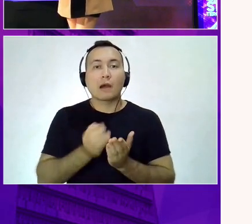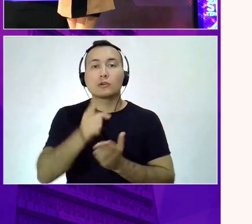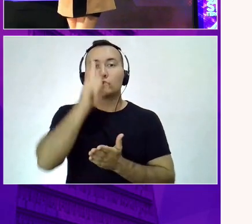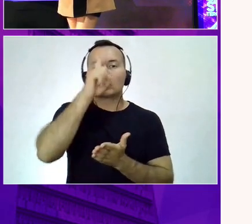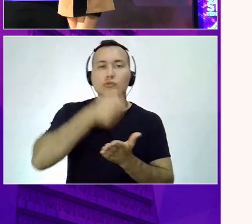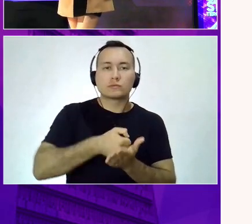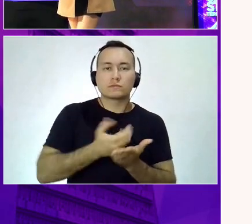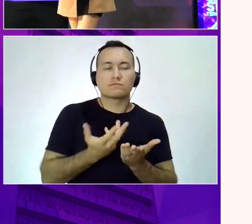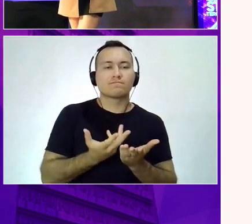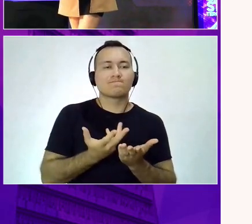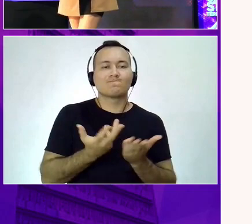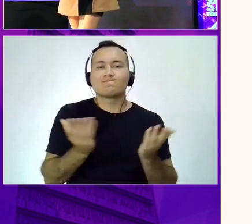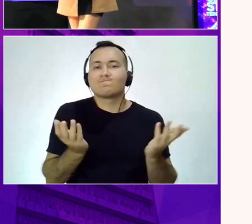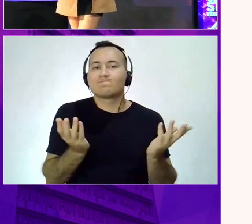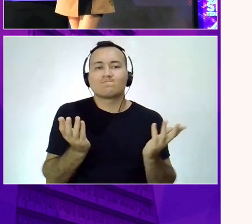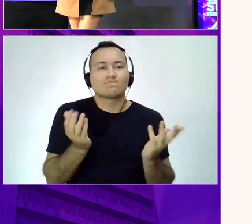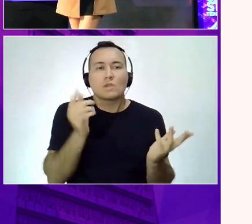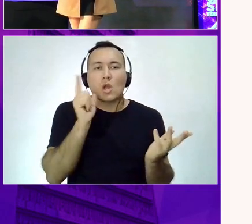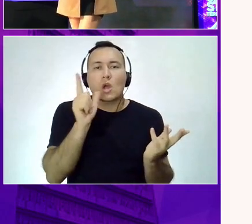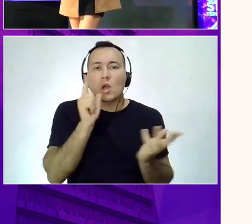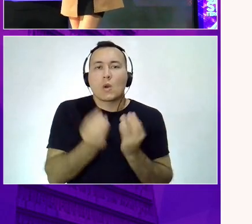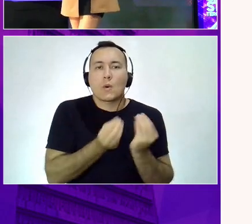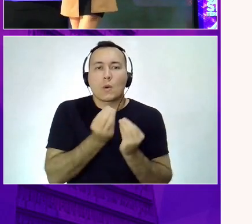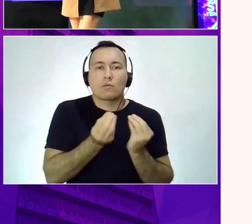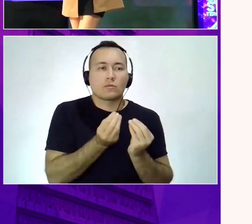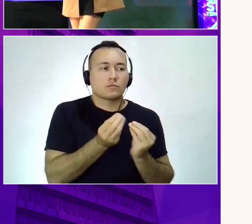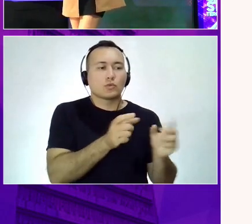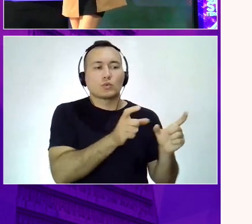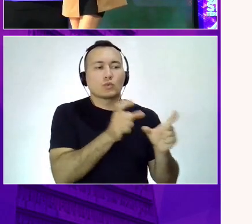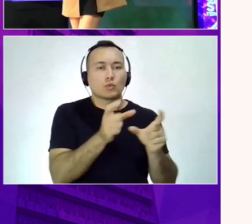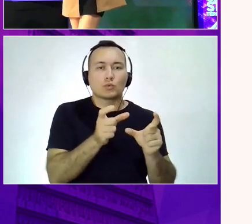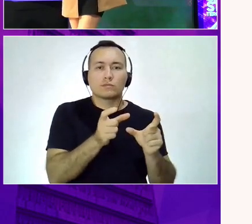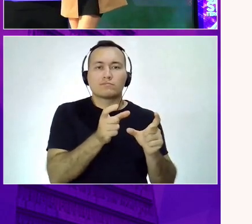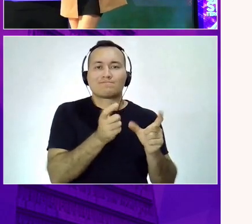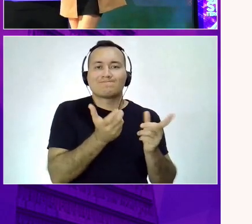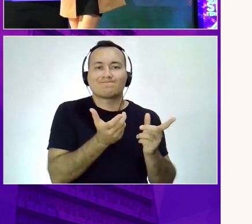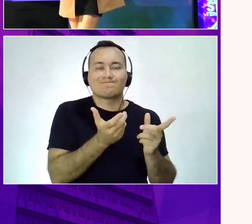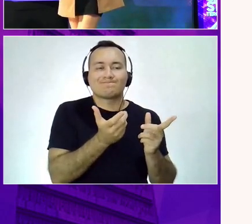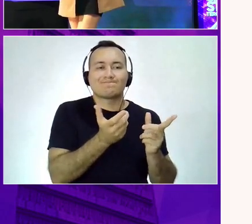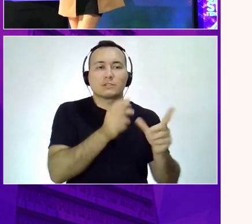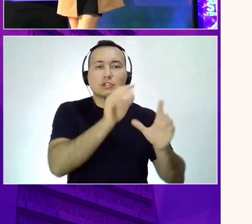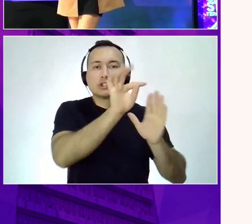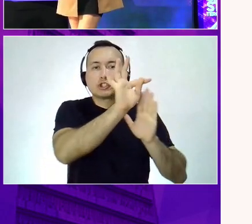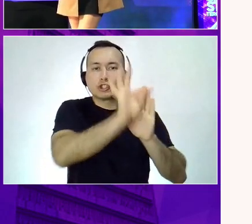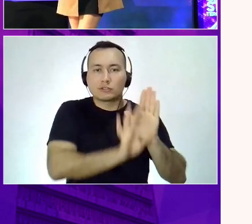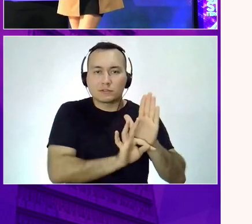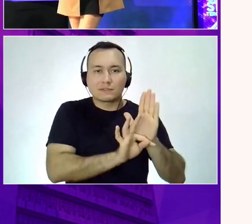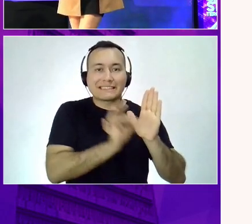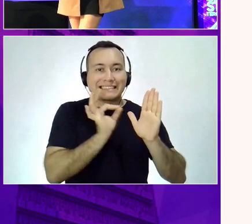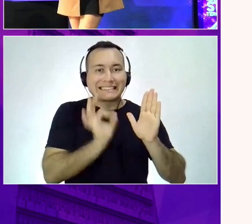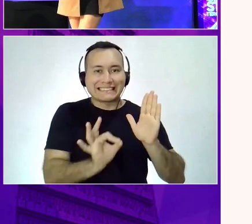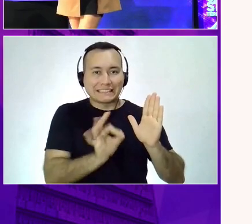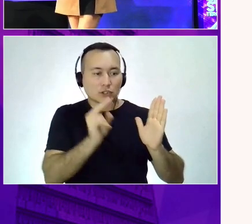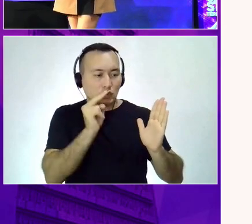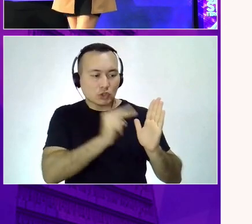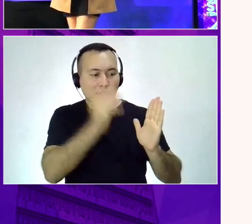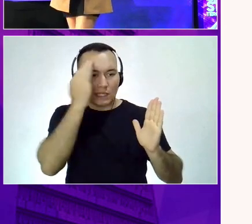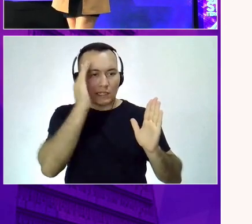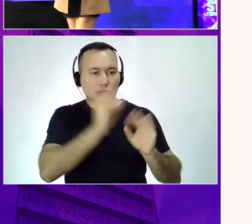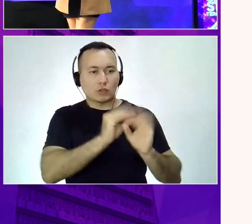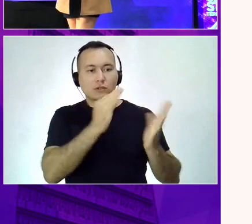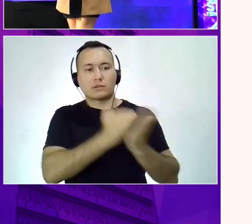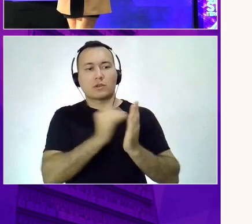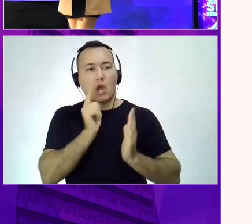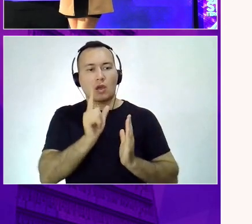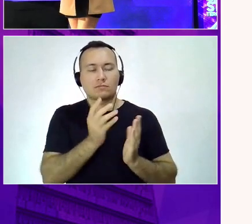você consegue fazer isso? Onde você consegue buscar? Então, isso que a gente viu agora no começo é a parte mais importante, na minha opinião. Todo o resto,